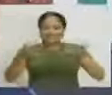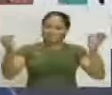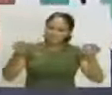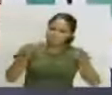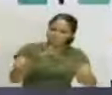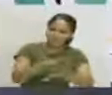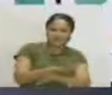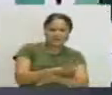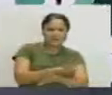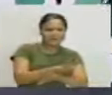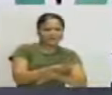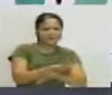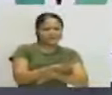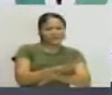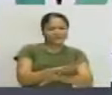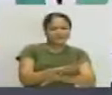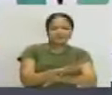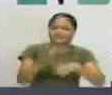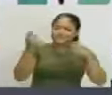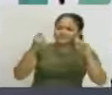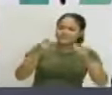e tem que estar na boca de todo mundo.